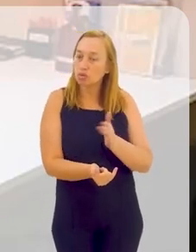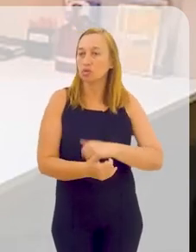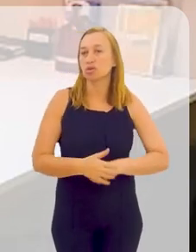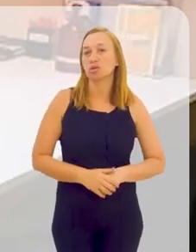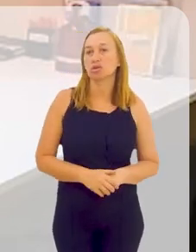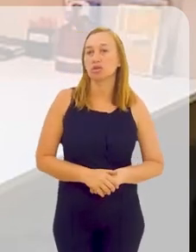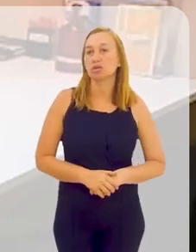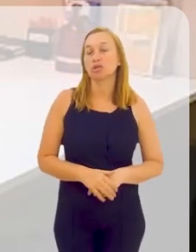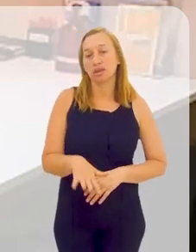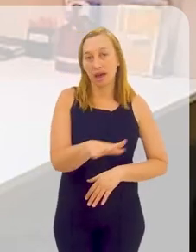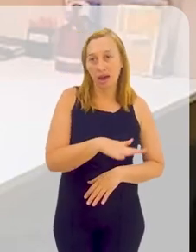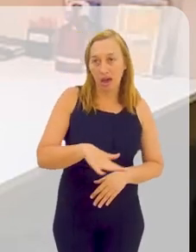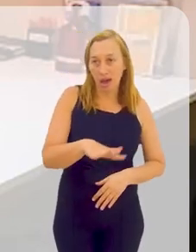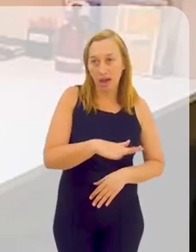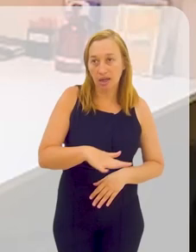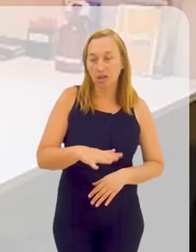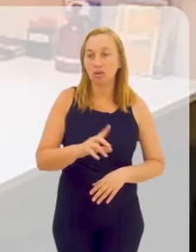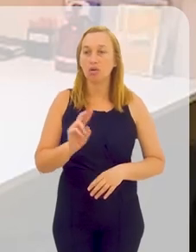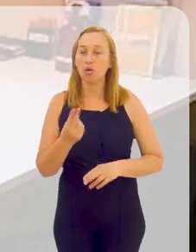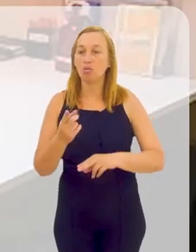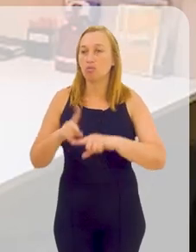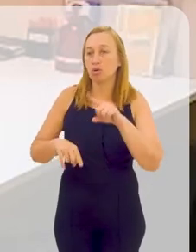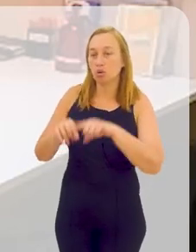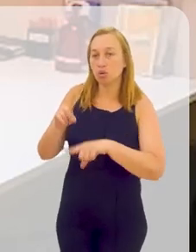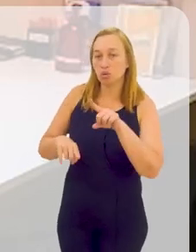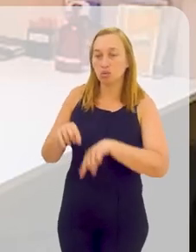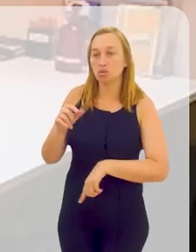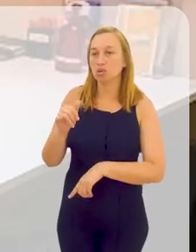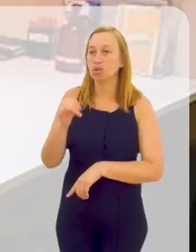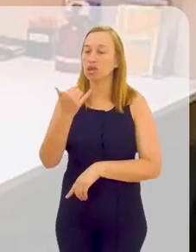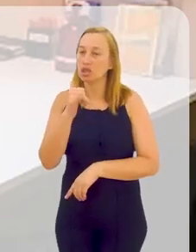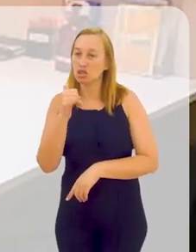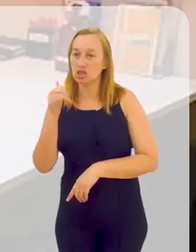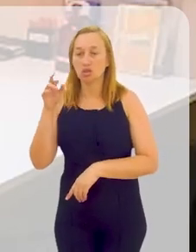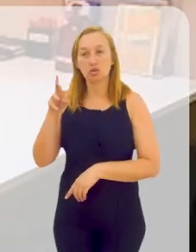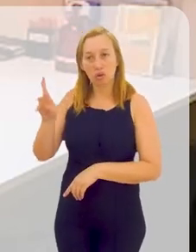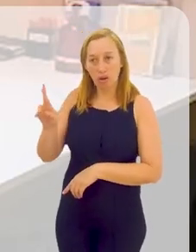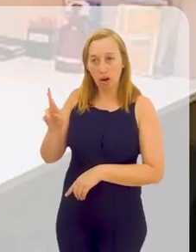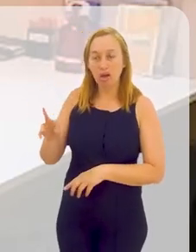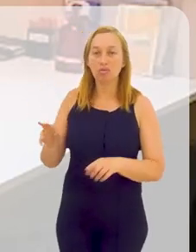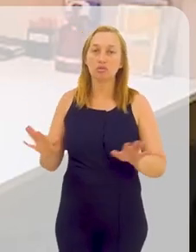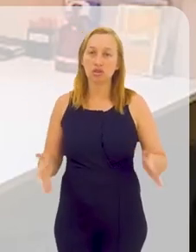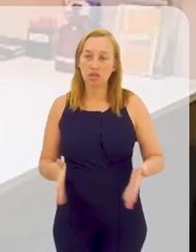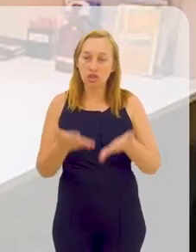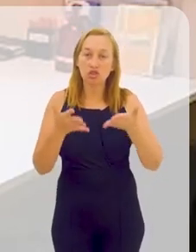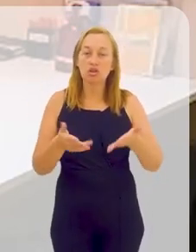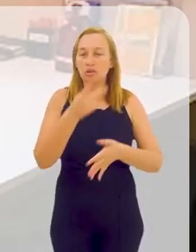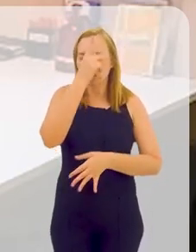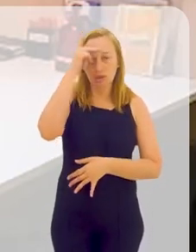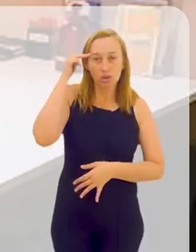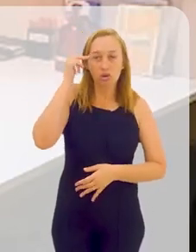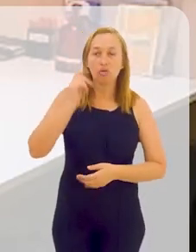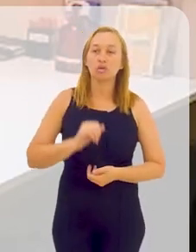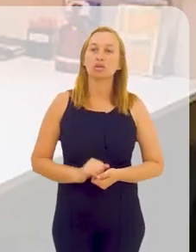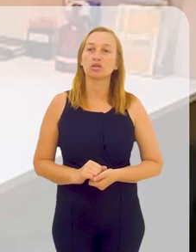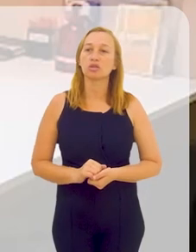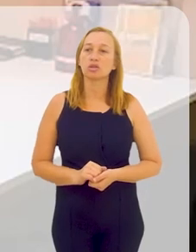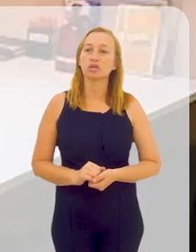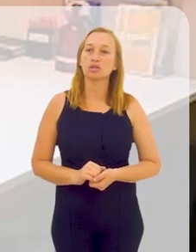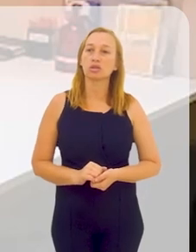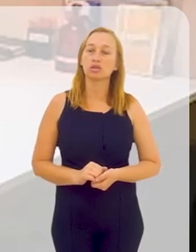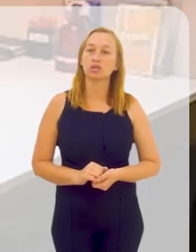as operações do setor ou para os equipamentos produtos da energia solar tendo um incentivo para que as